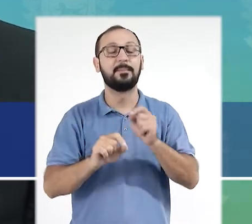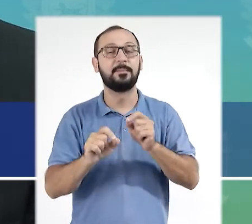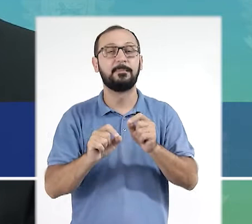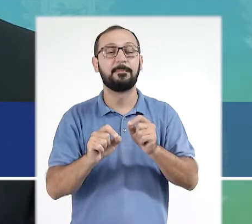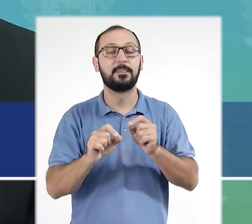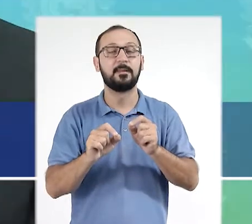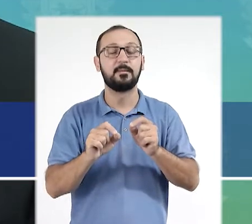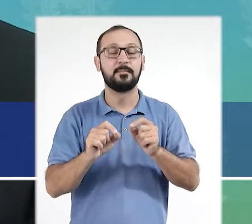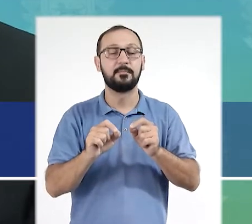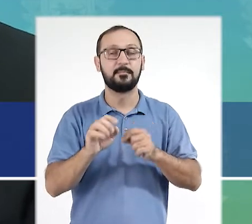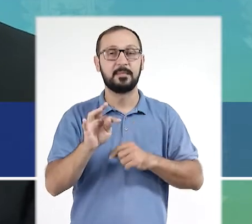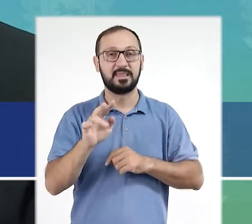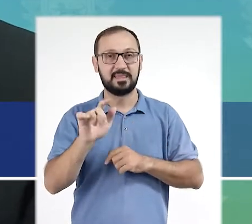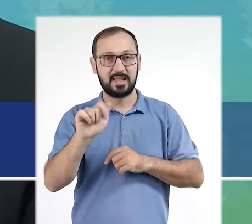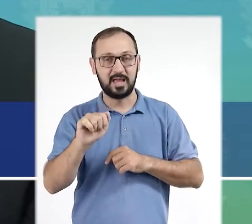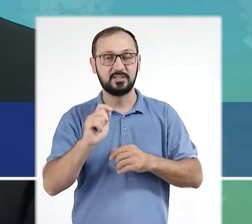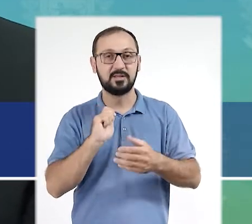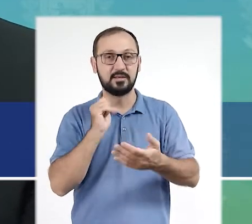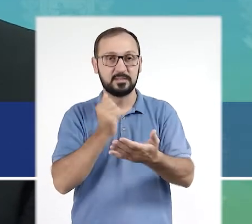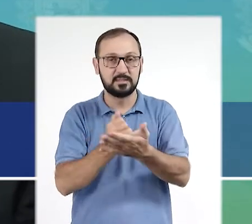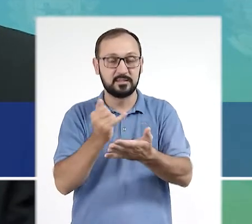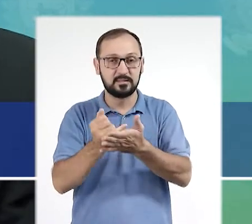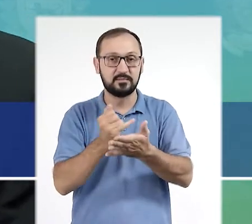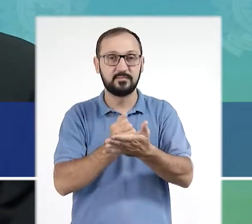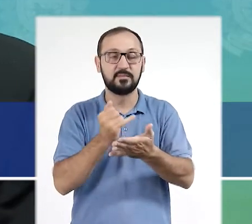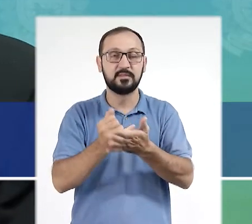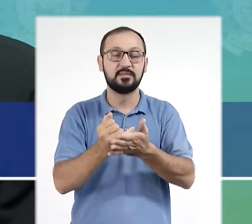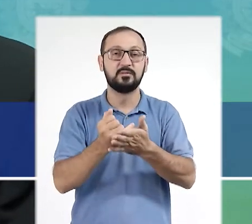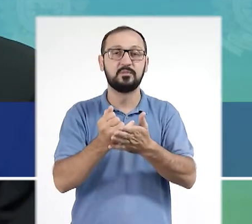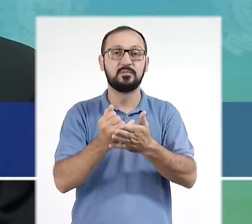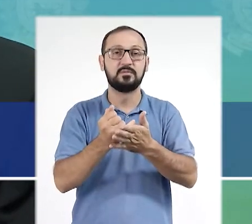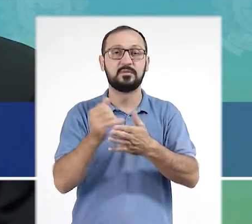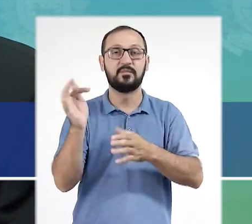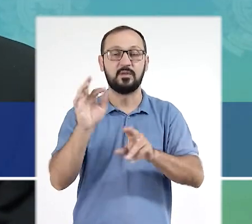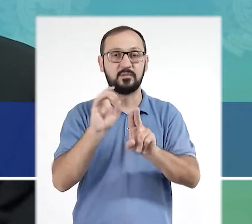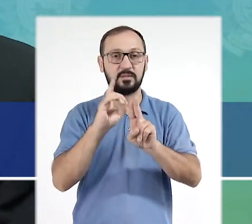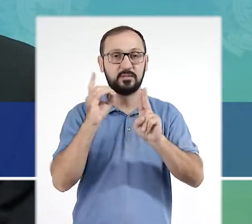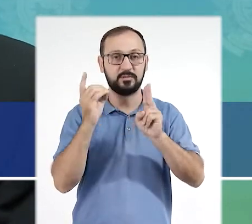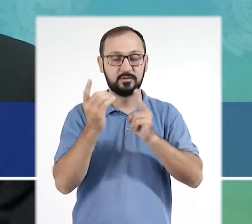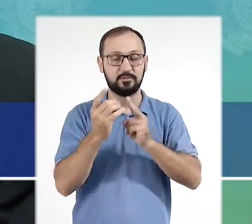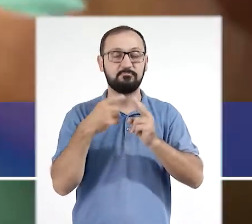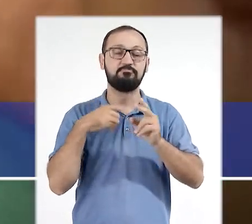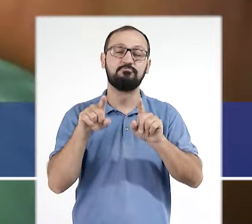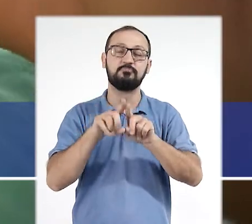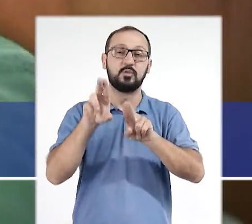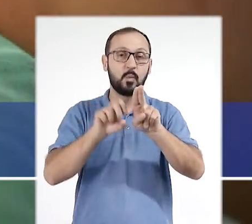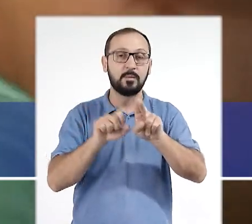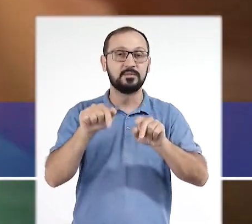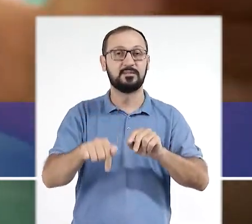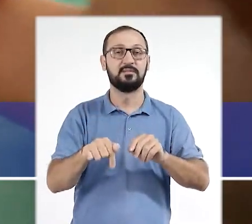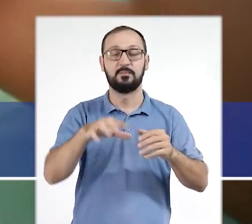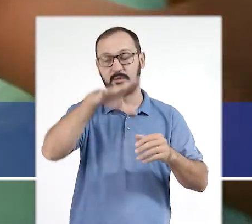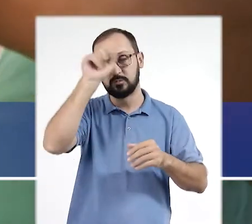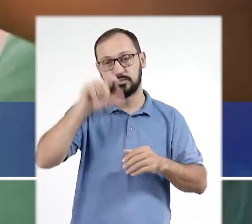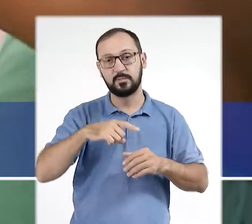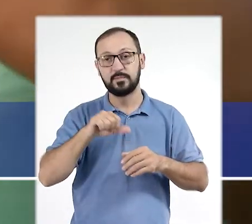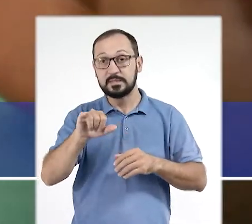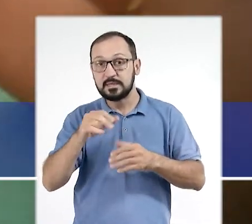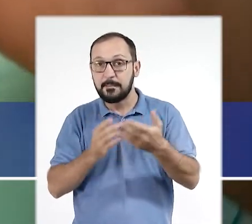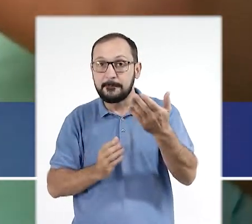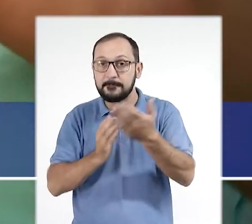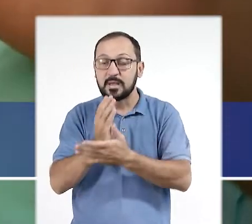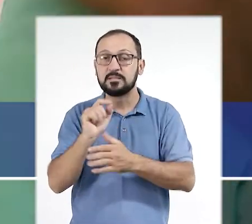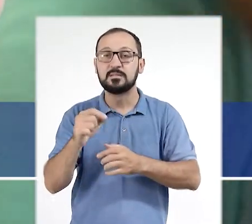nas taxas de inscrição dos vestibulares da Universidade Estadual também aqui do estado. Caso seja aprovada a